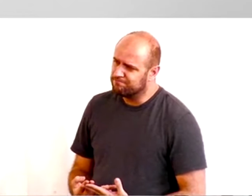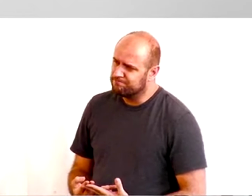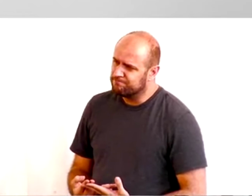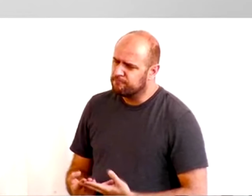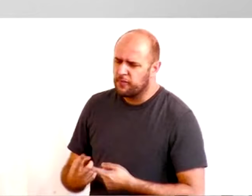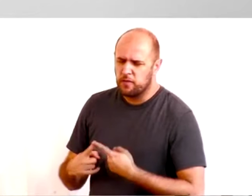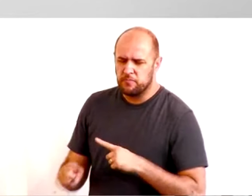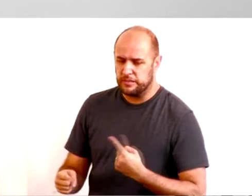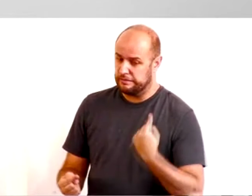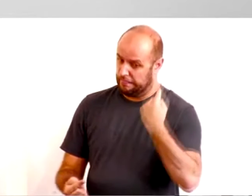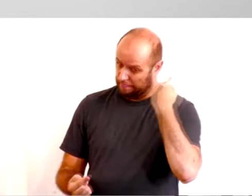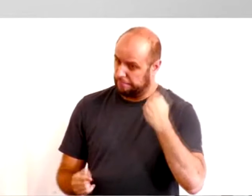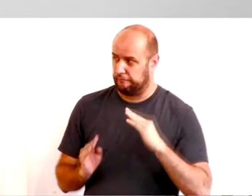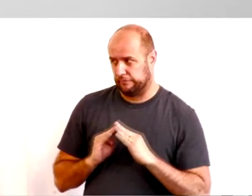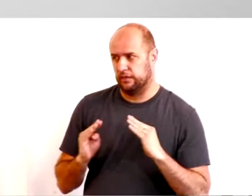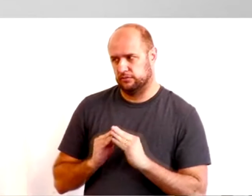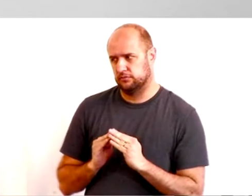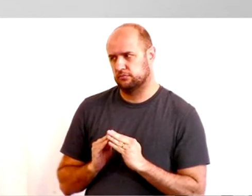mas em casa